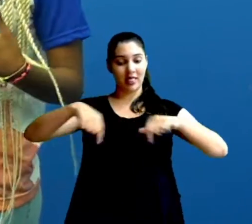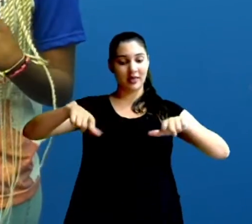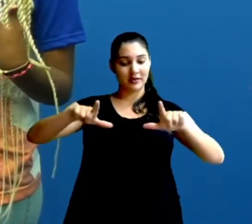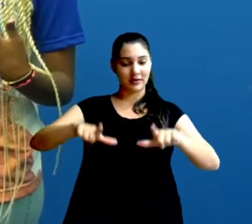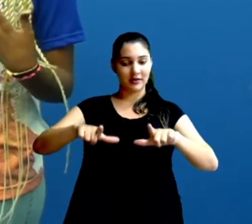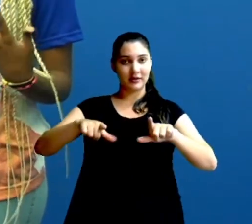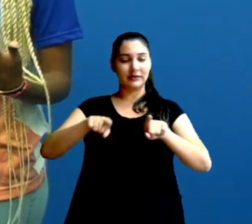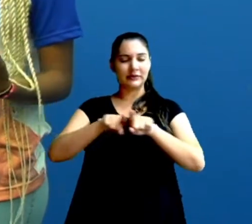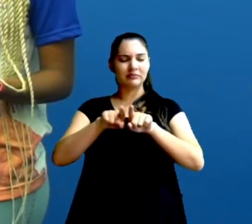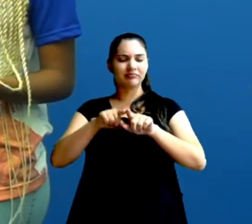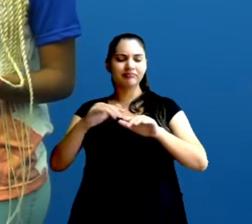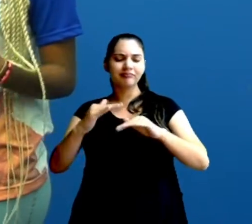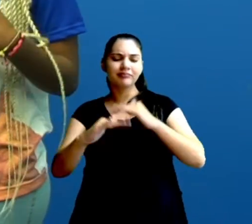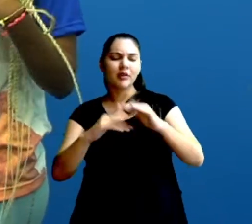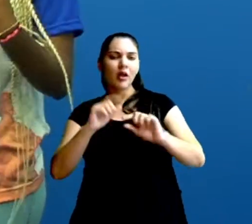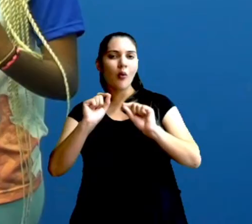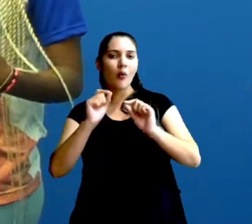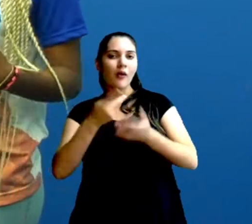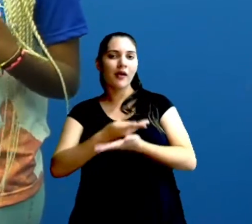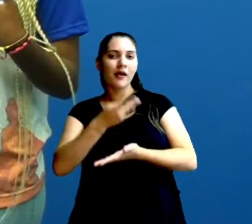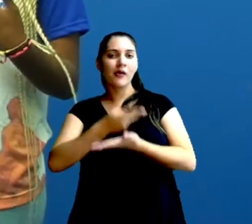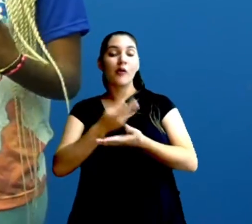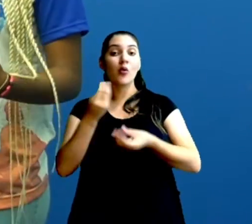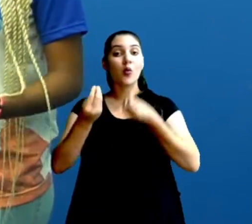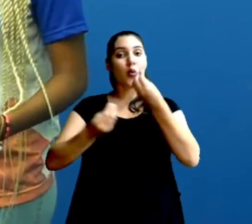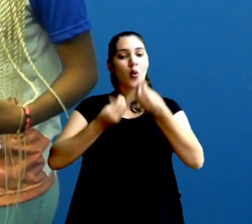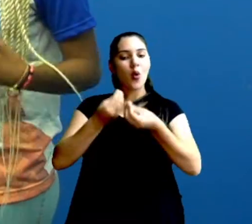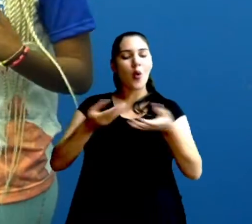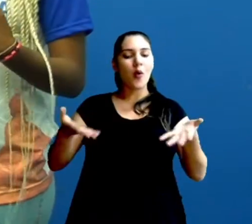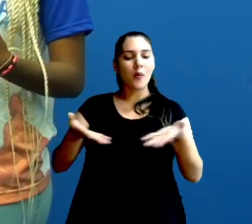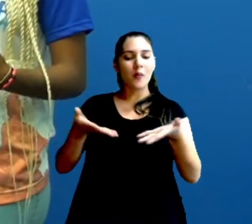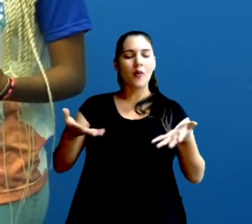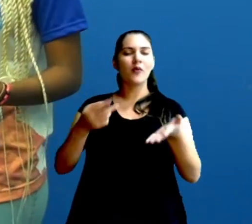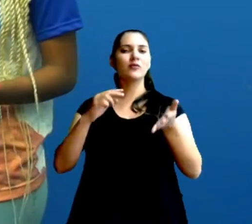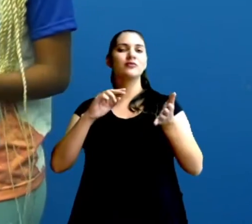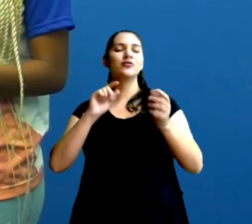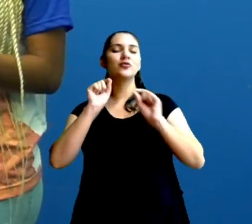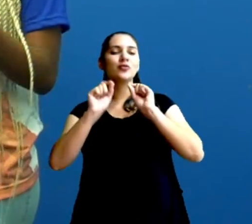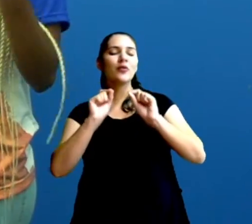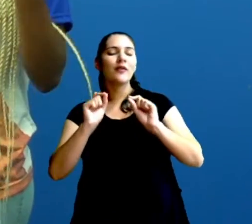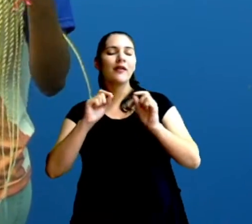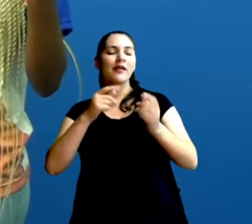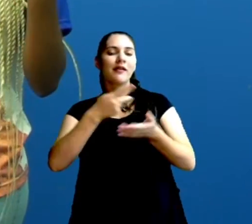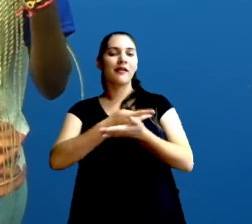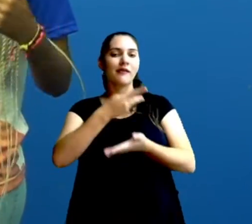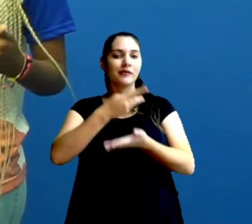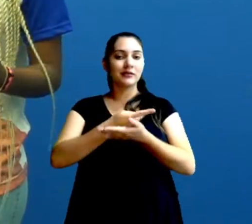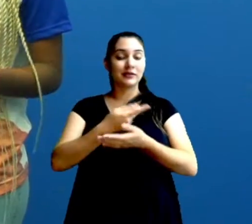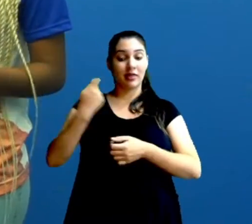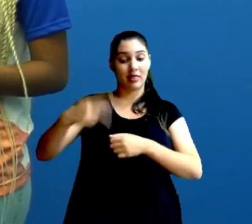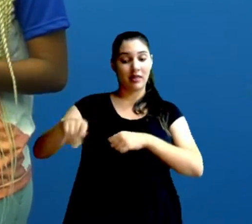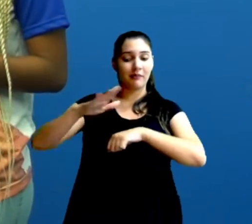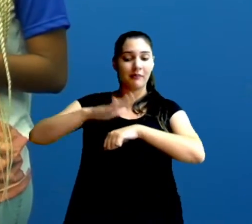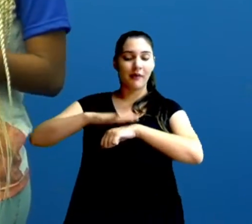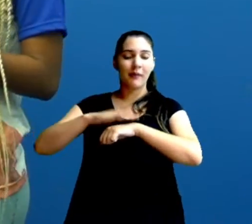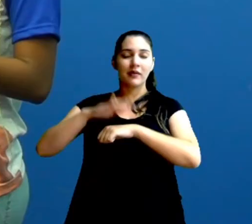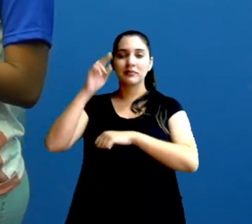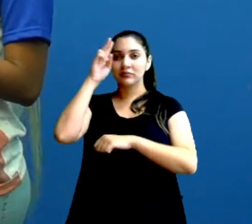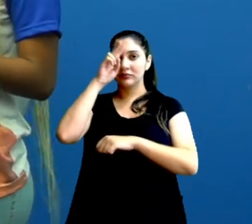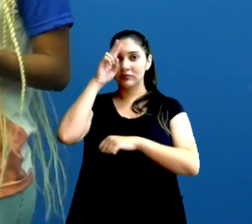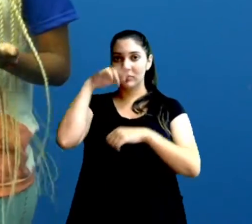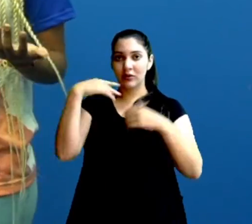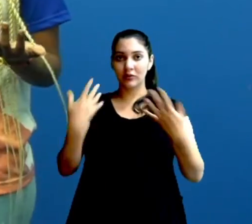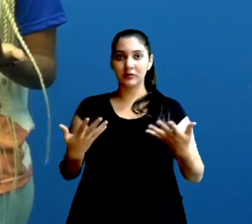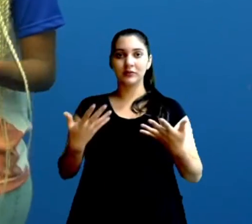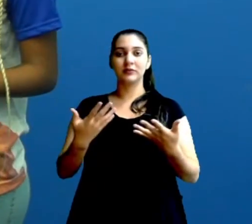seus desdobramentos, né? Como está hoje em dia, as consequências desse momento histórico, né?